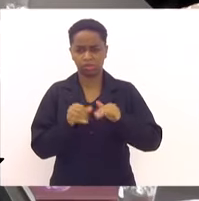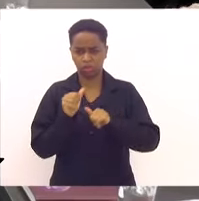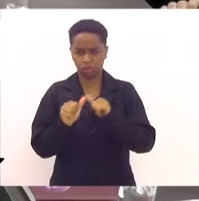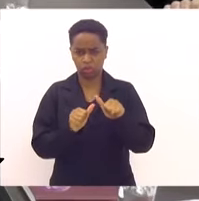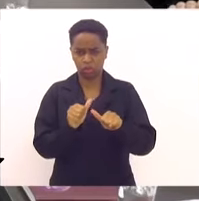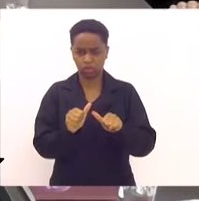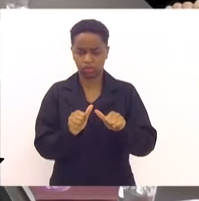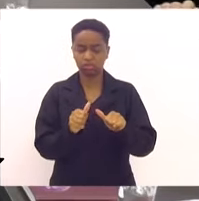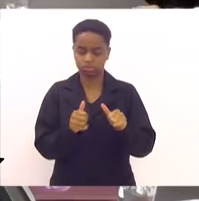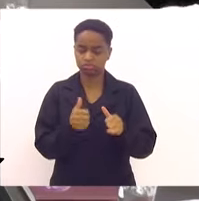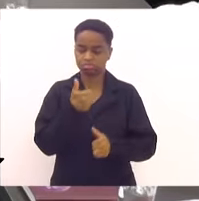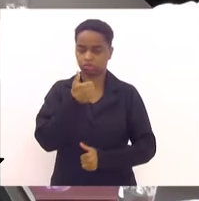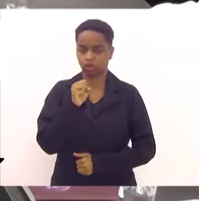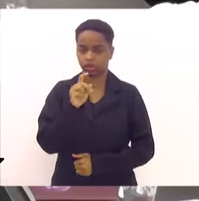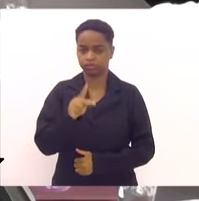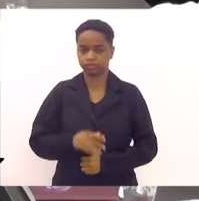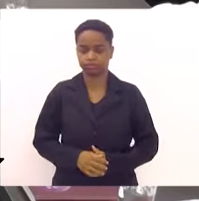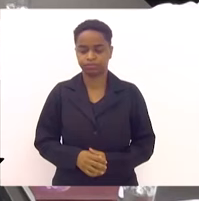pela constitucionalidade. Ah, tá bom.